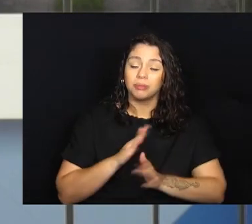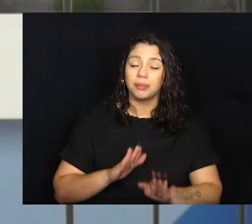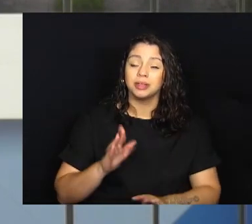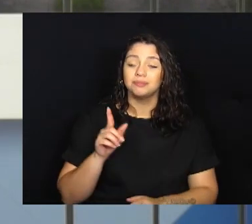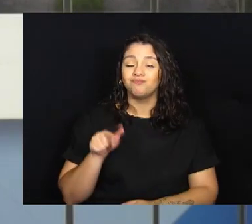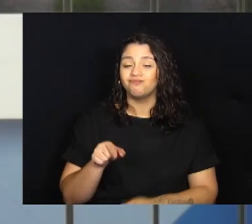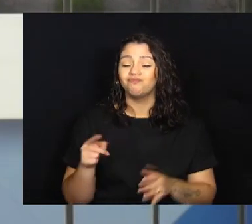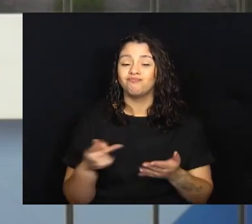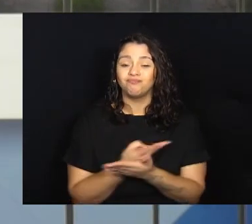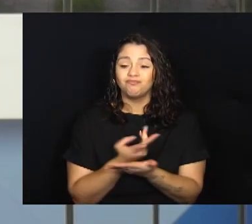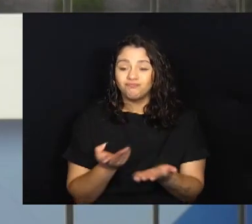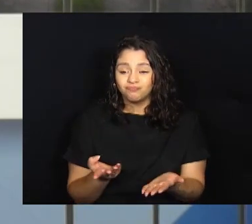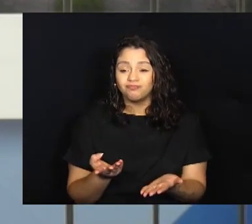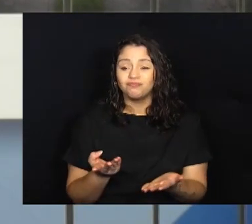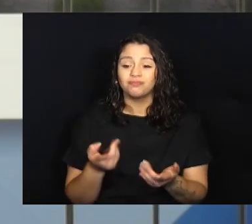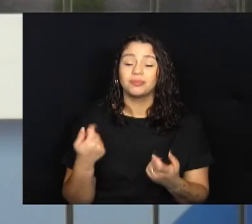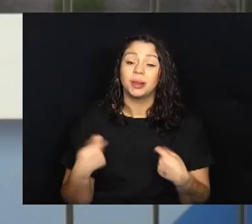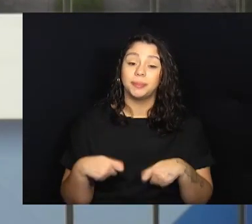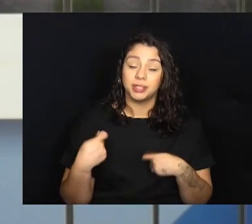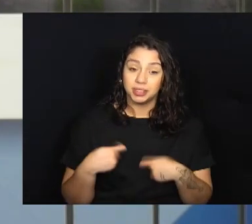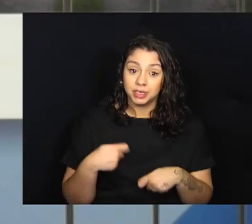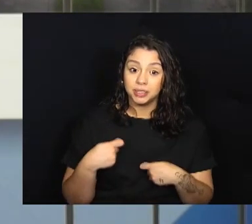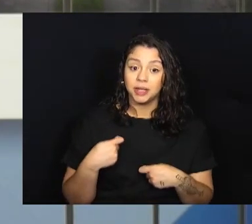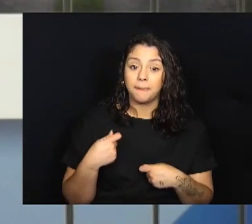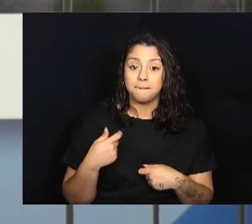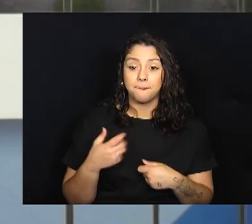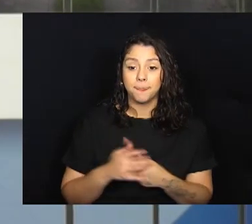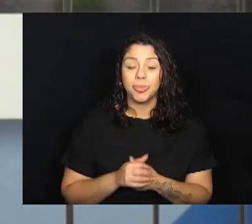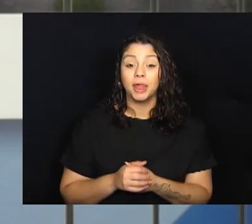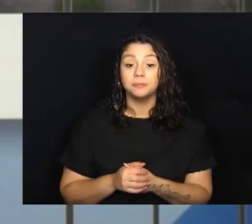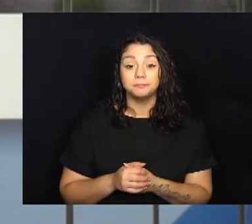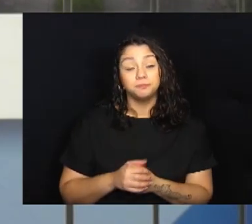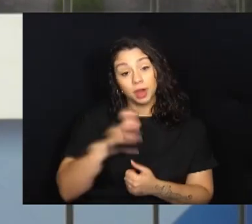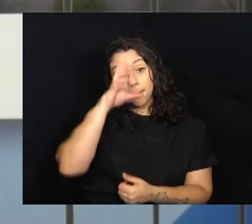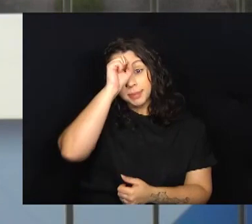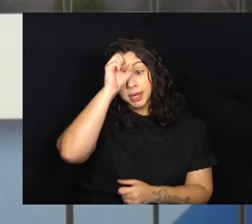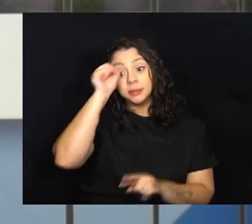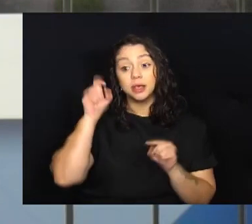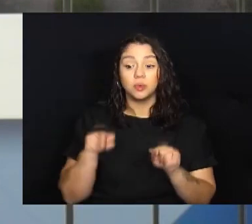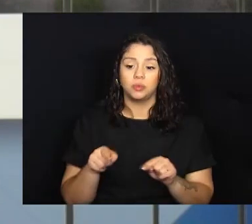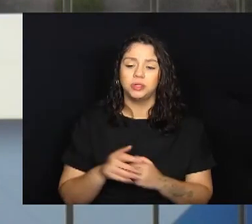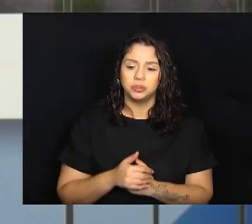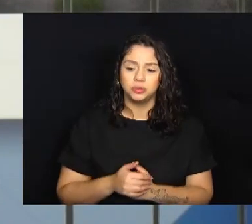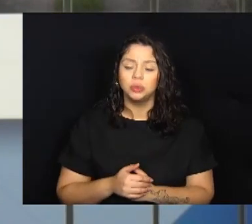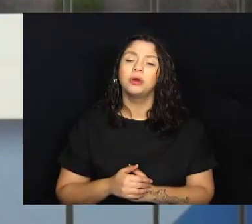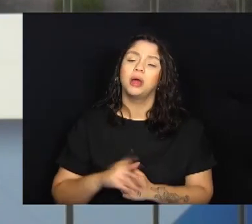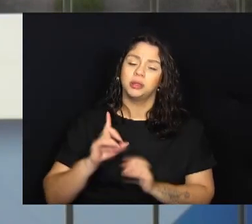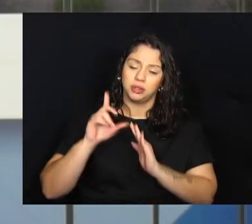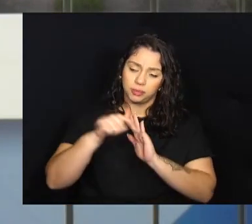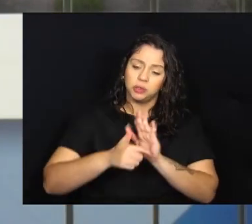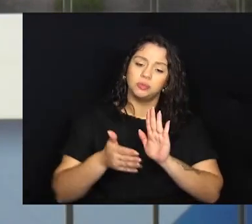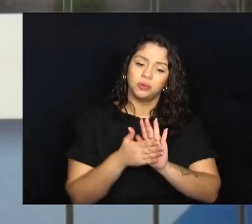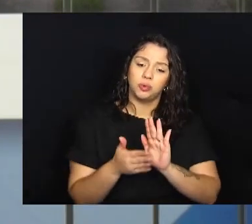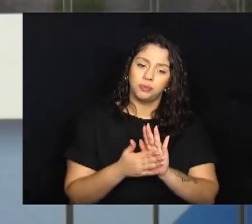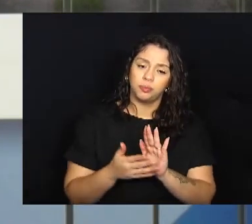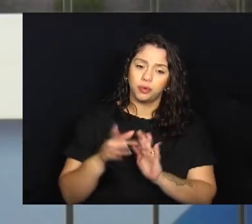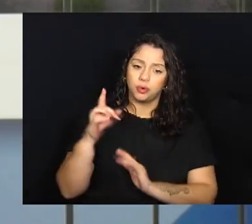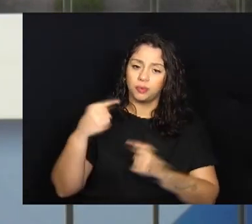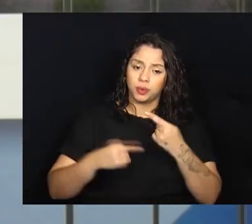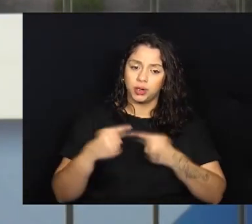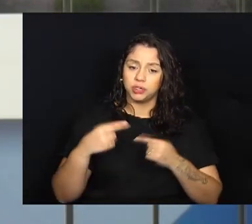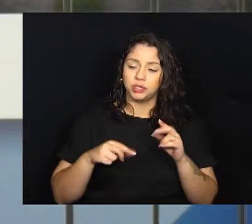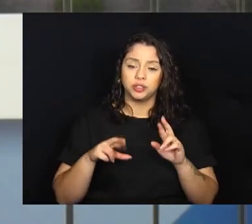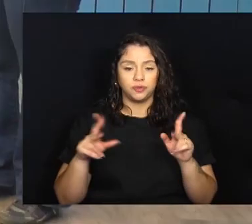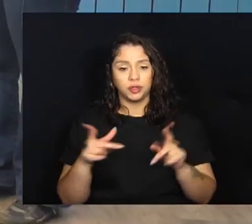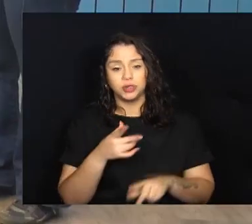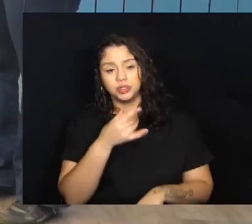ser, a partir disso, como se aprender com isso e propor uma política diferenciada, como, por exemplo,